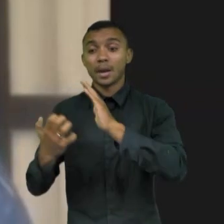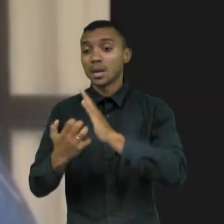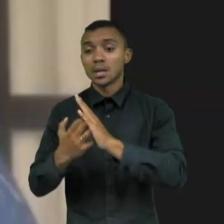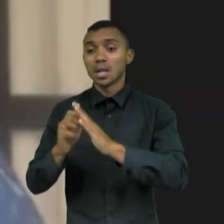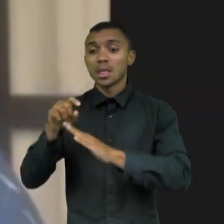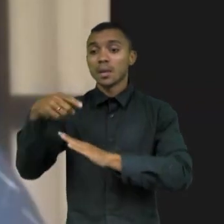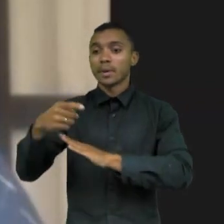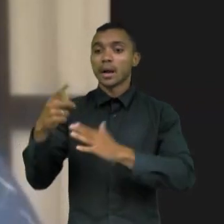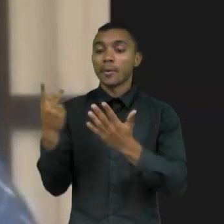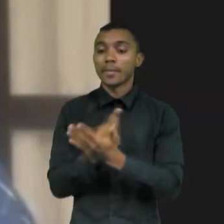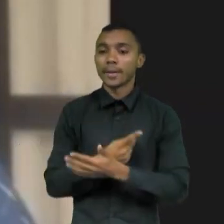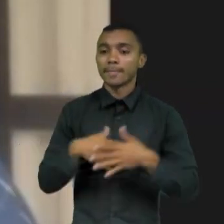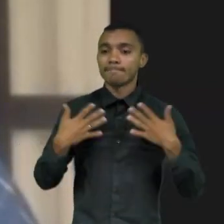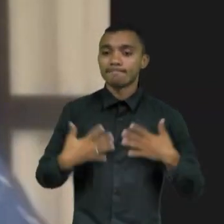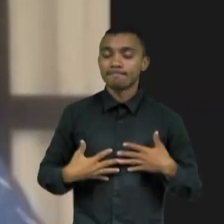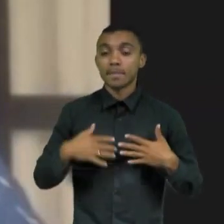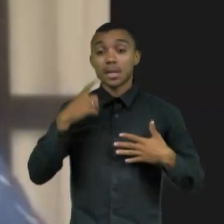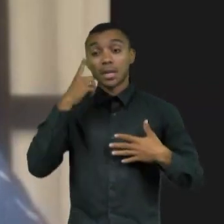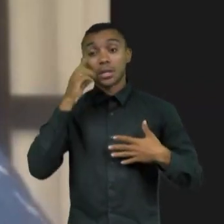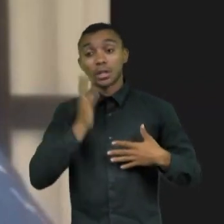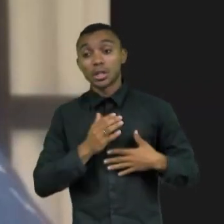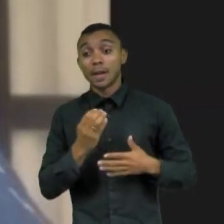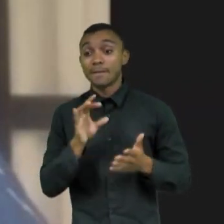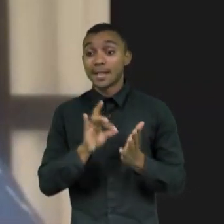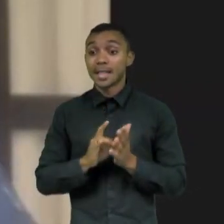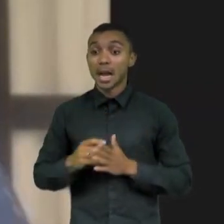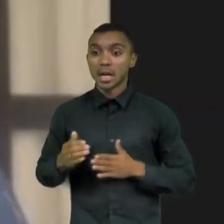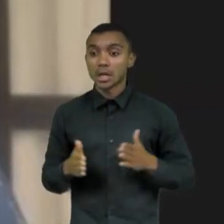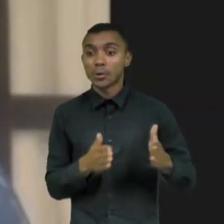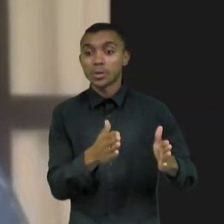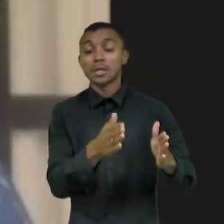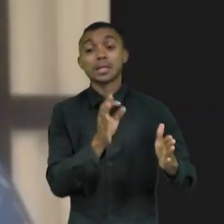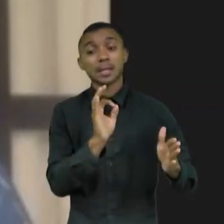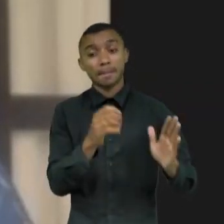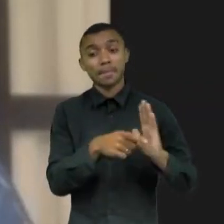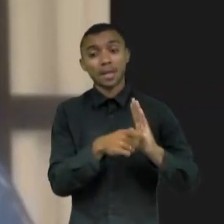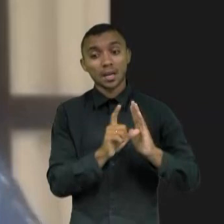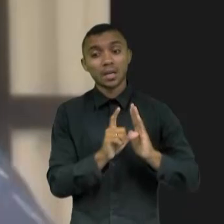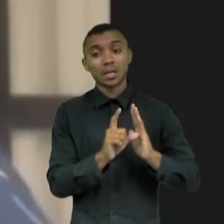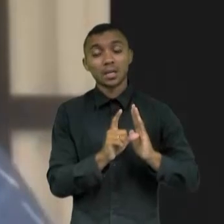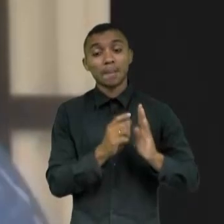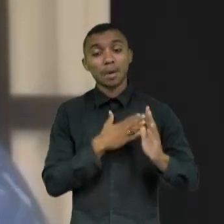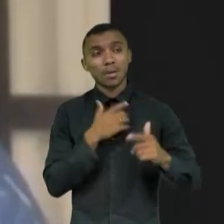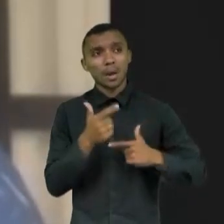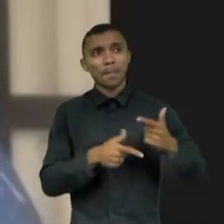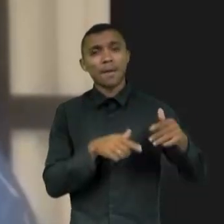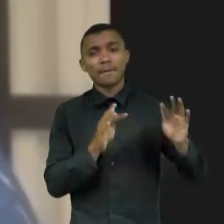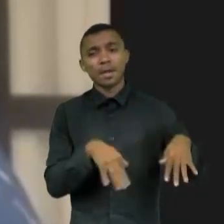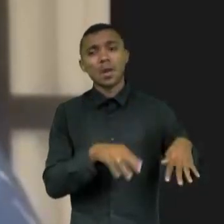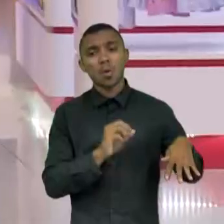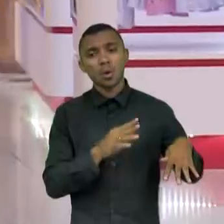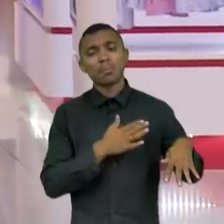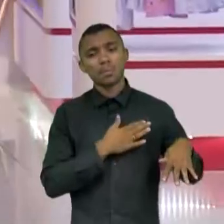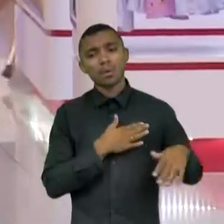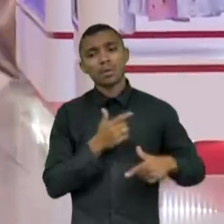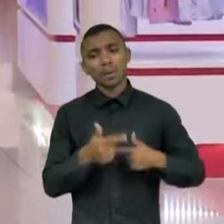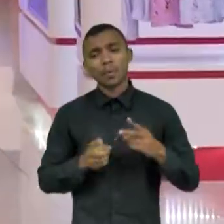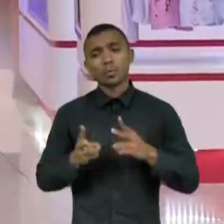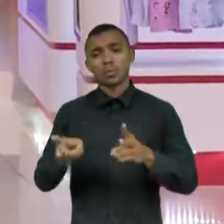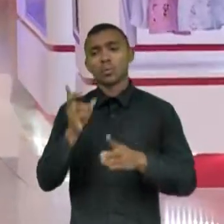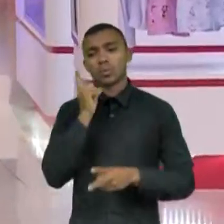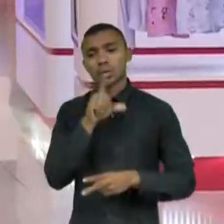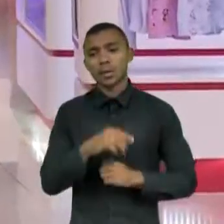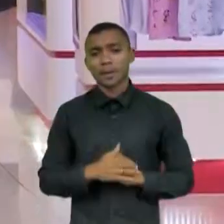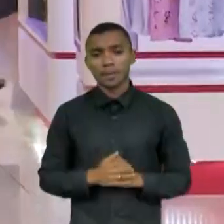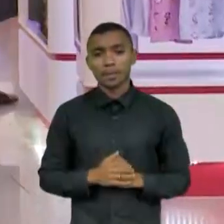ia acontecer. E quando eu construo uma carreira, Robério, mesmo que eu perca o meu emprego, eu posso levar minha carreira adiante. É um nível mundial.